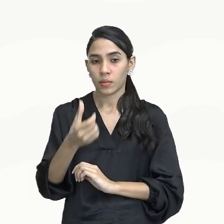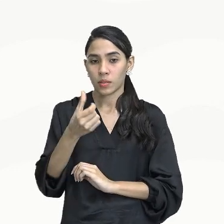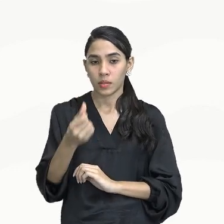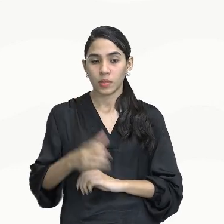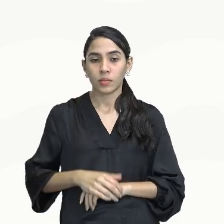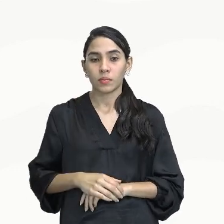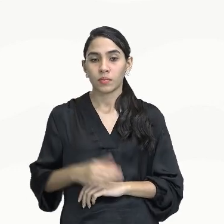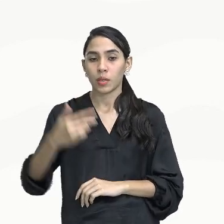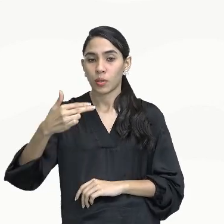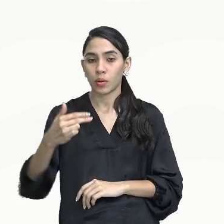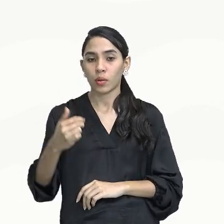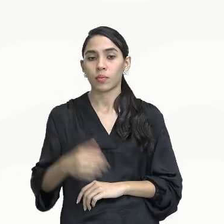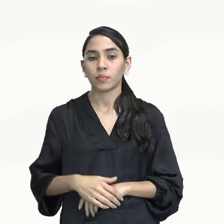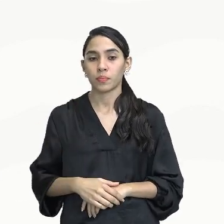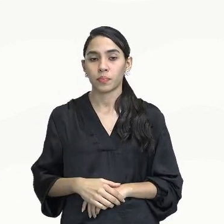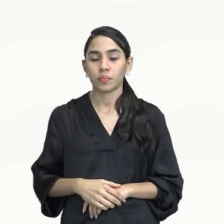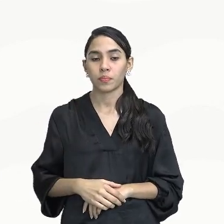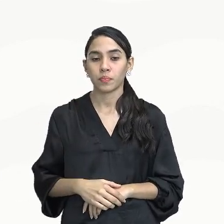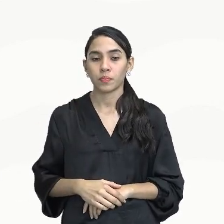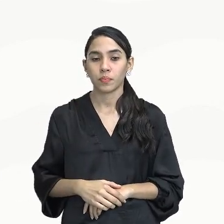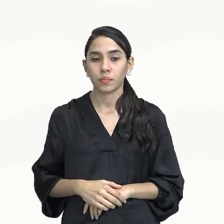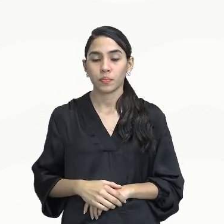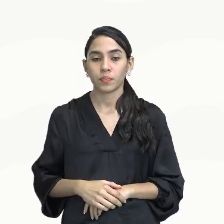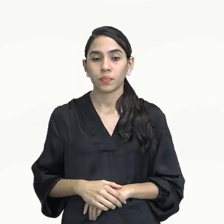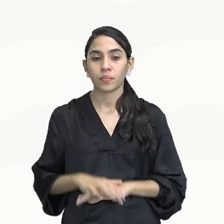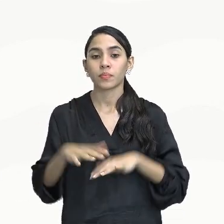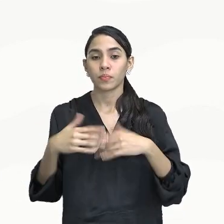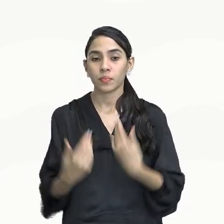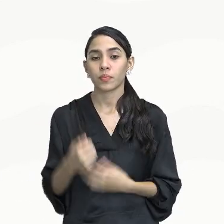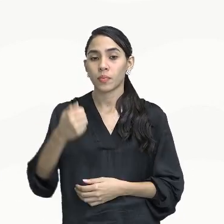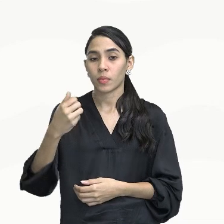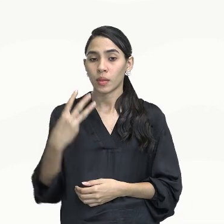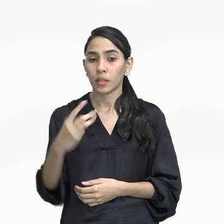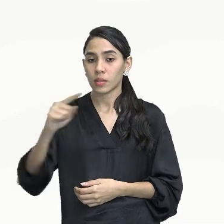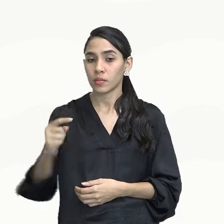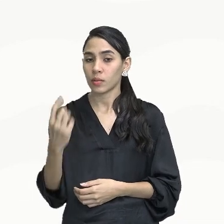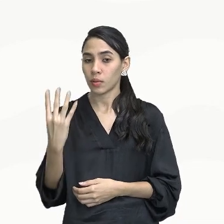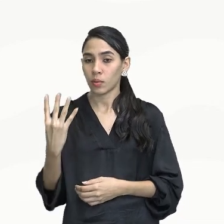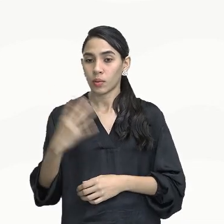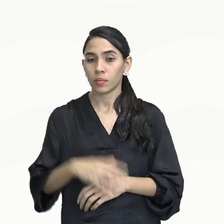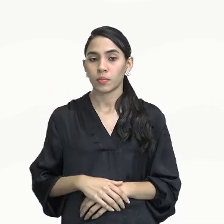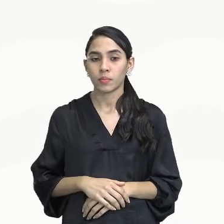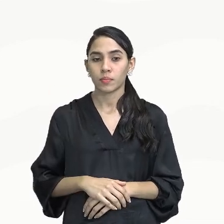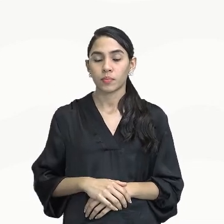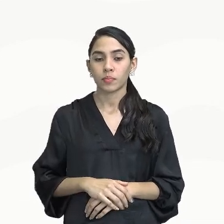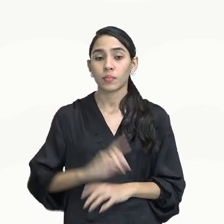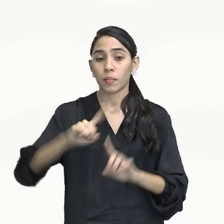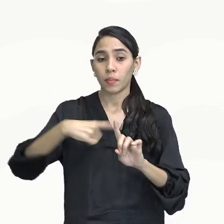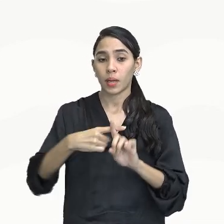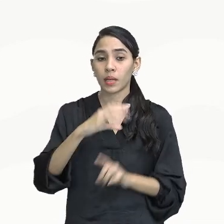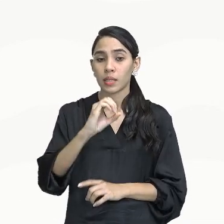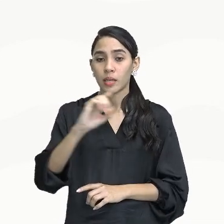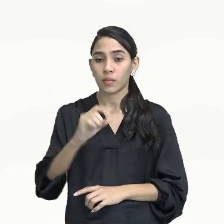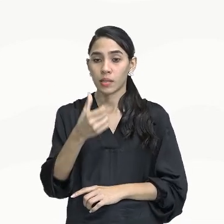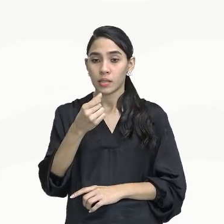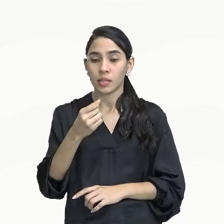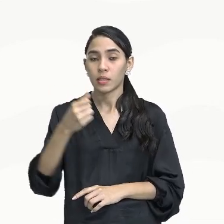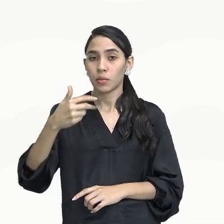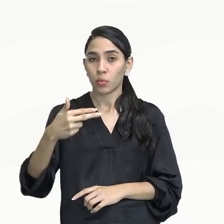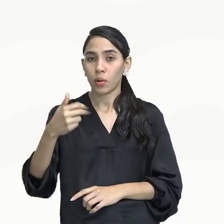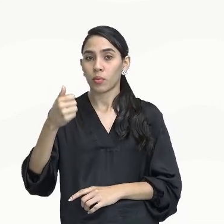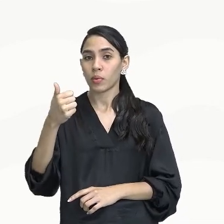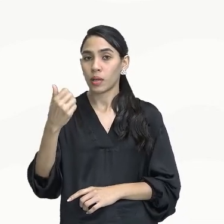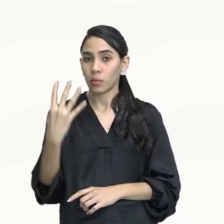0,6 vai para lá mais 0,6. Então, 13,4 mais 0,6, isso é igual a